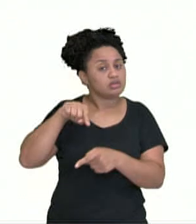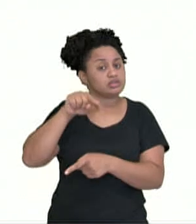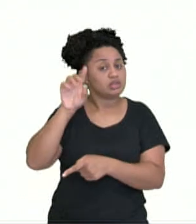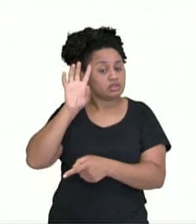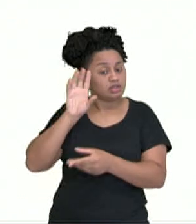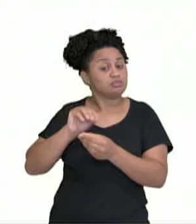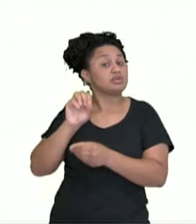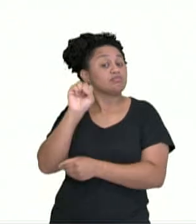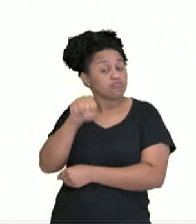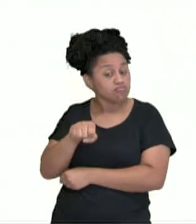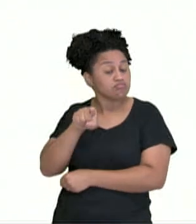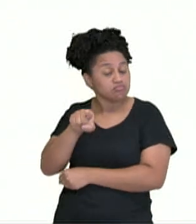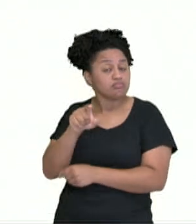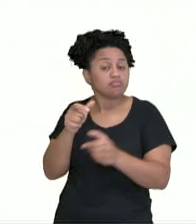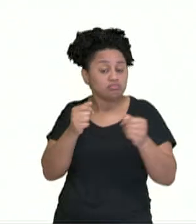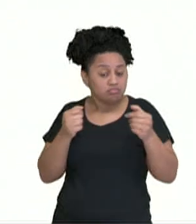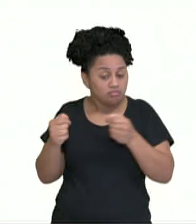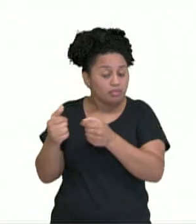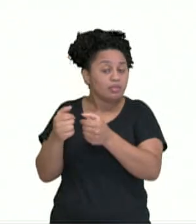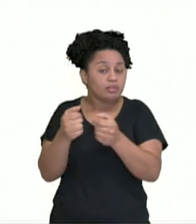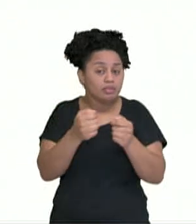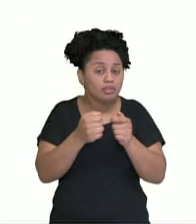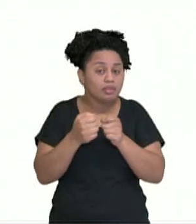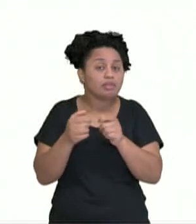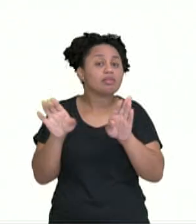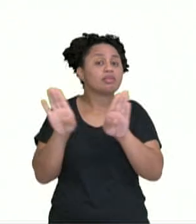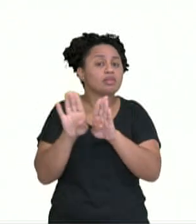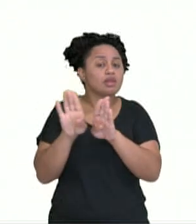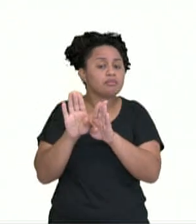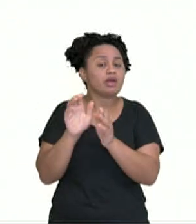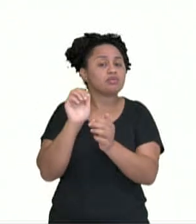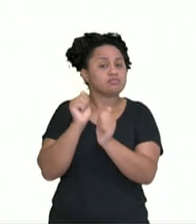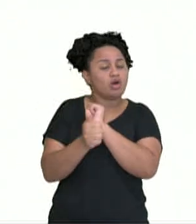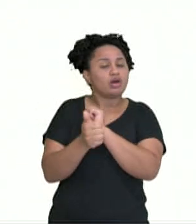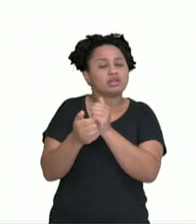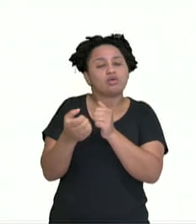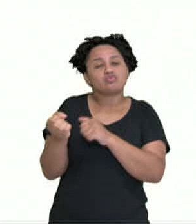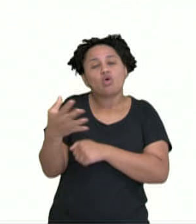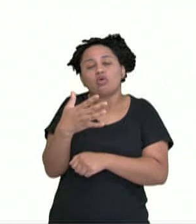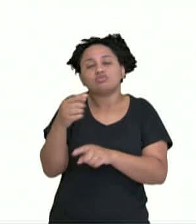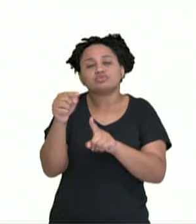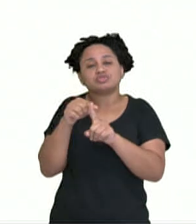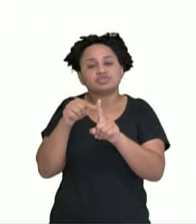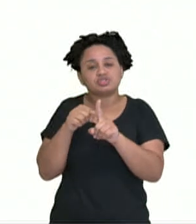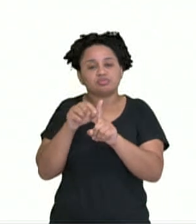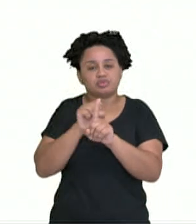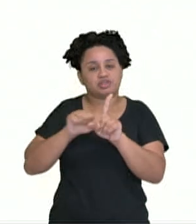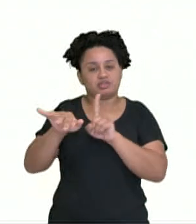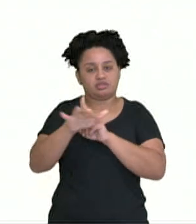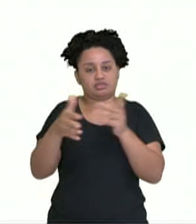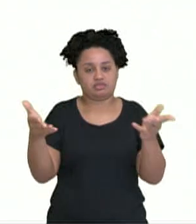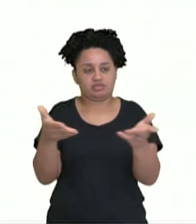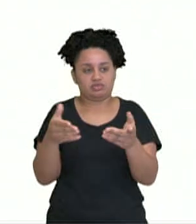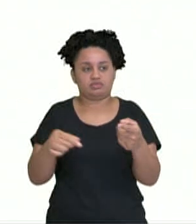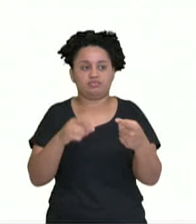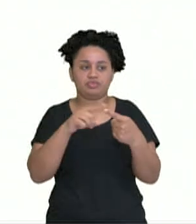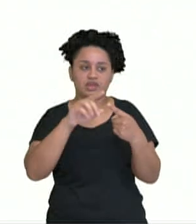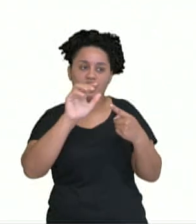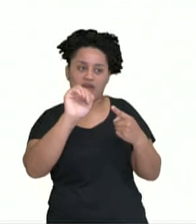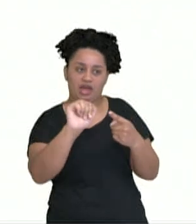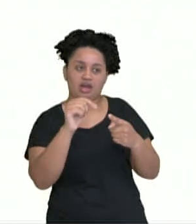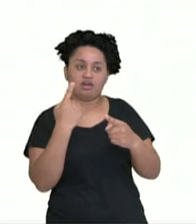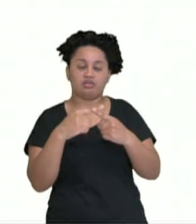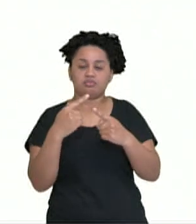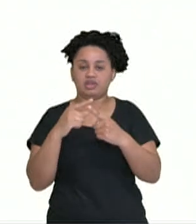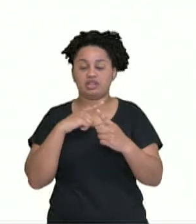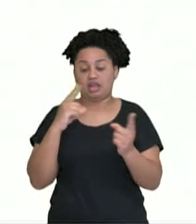os esportes eletrônicos, né, são um novo tipo de esporte na nossa sociedade atual? Alternativa A,